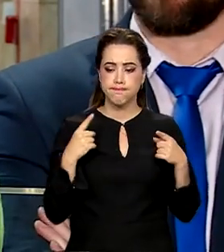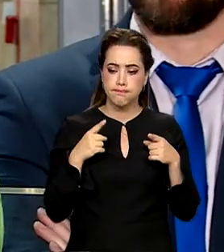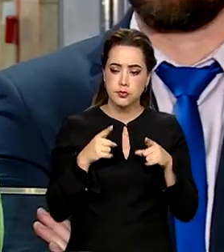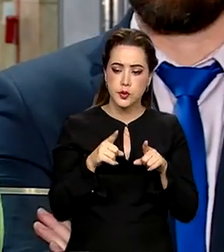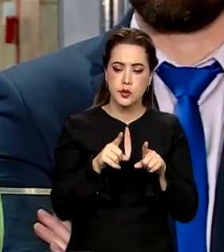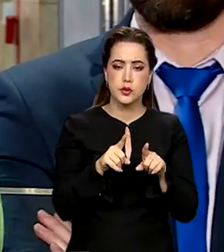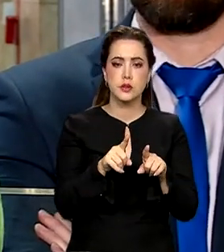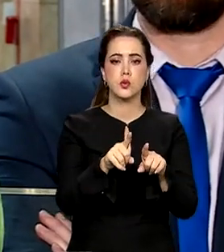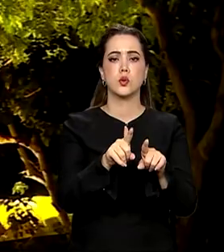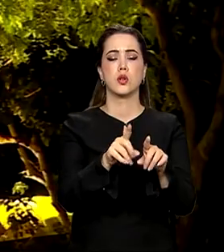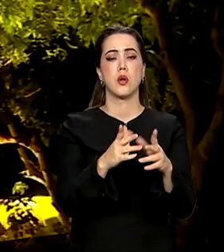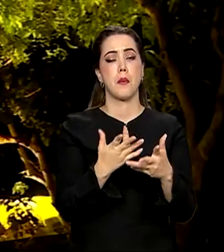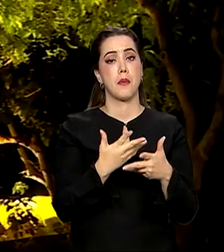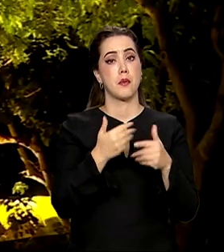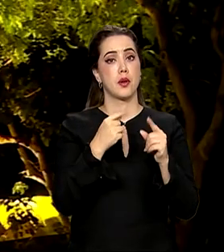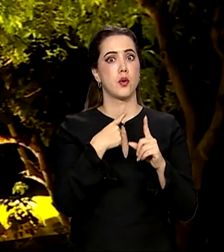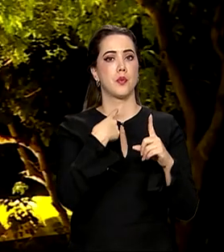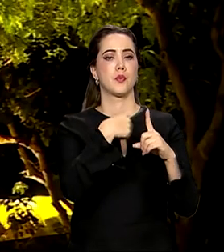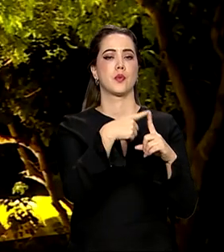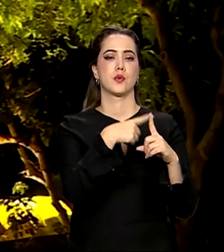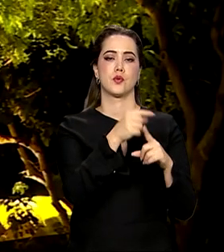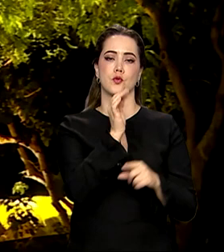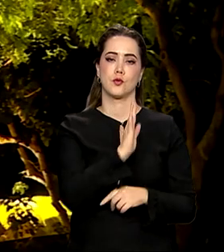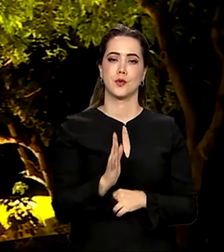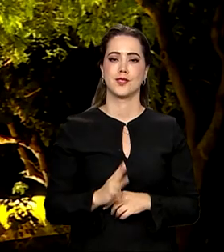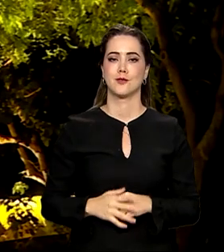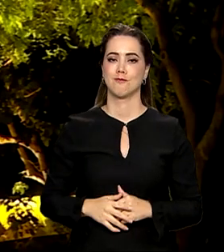proveito de um resultado melhor.